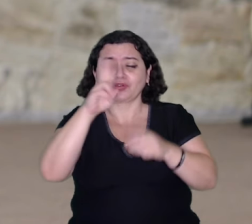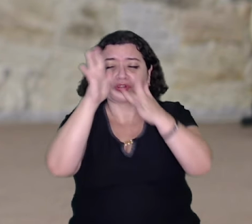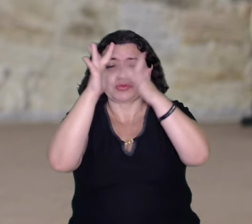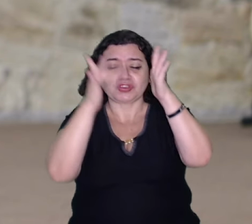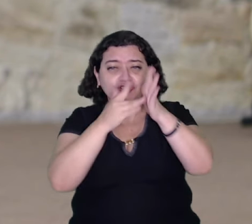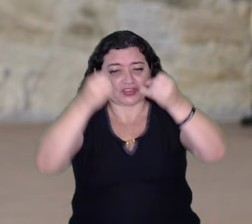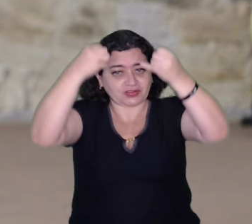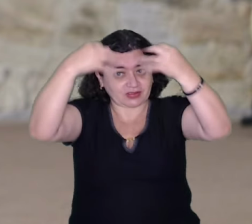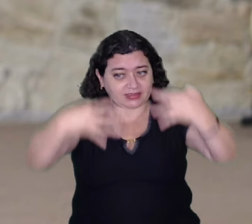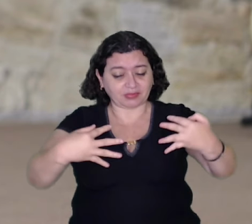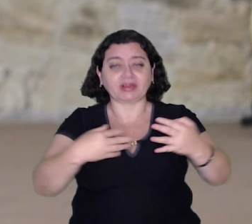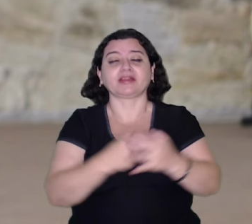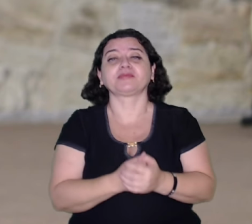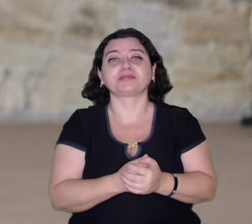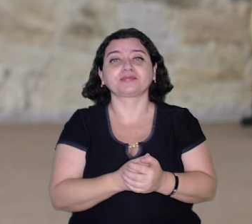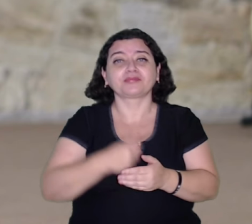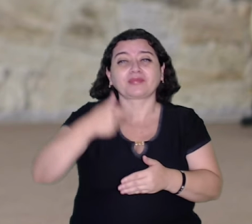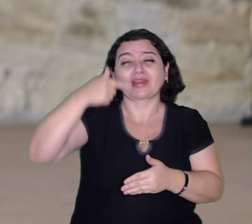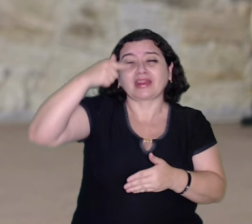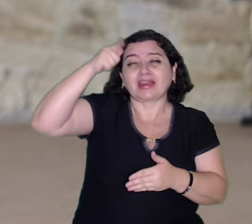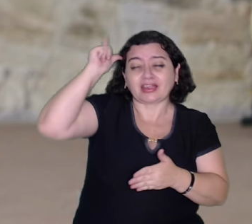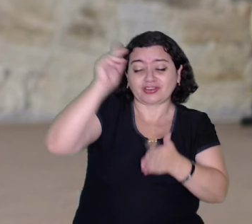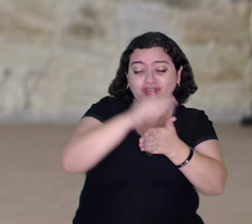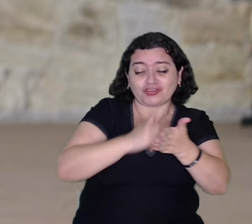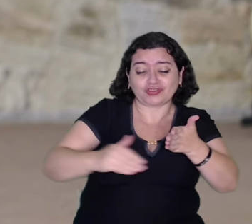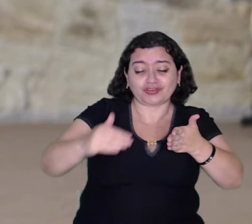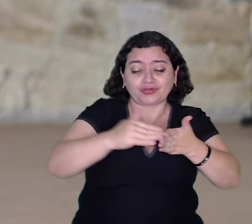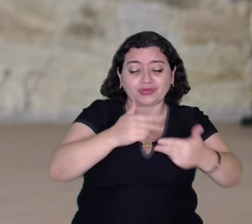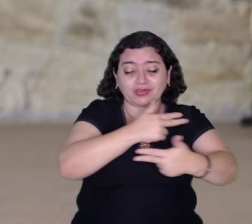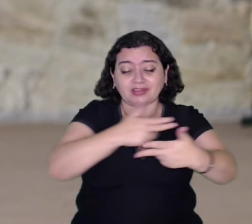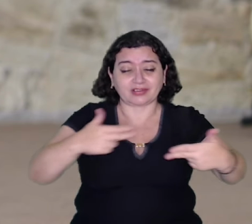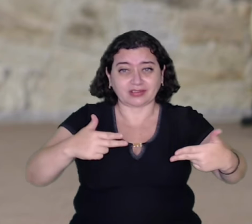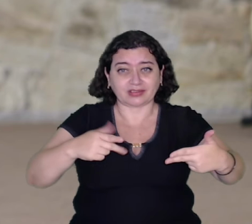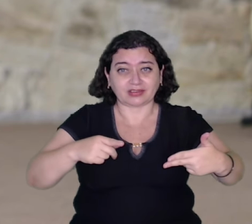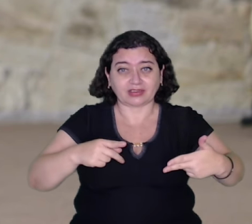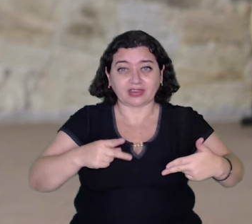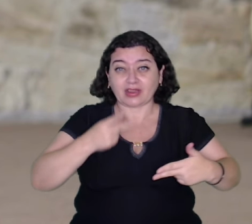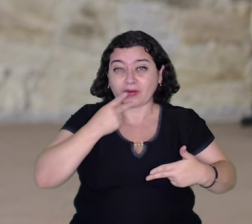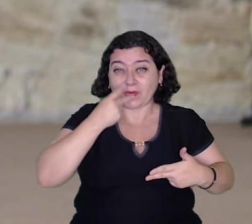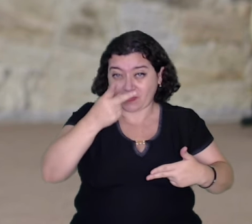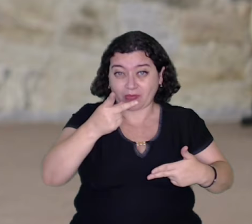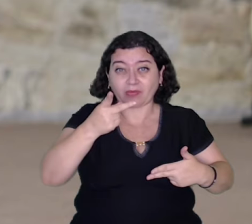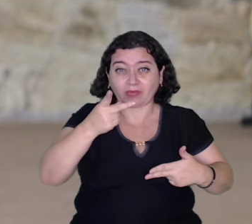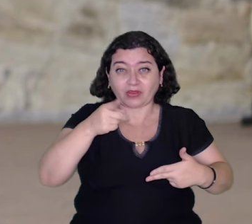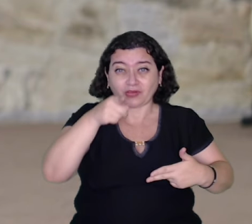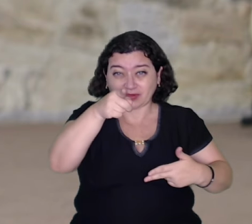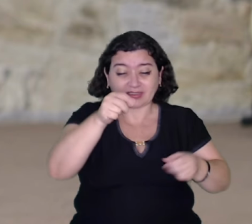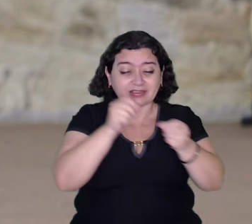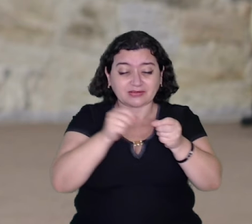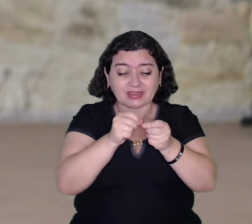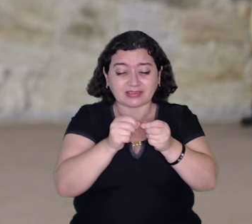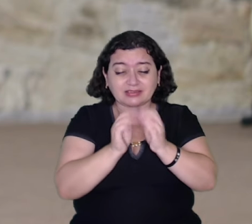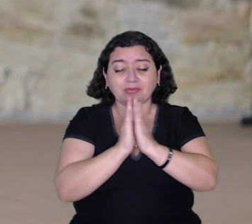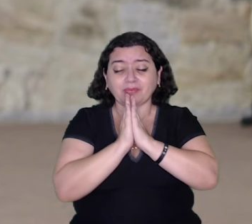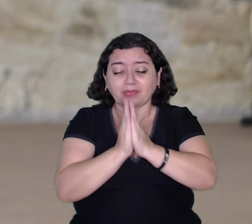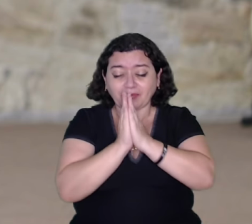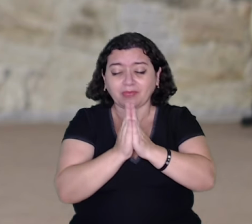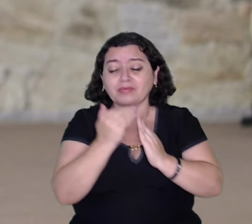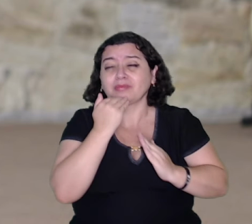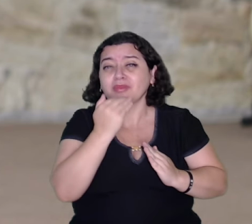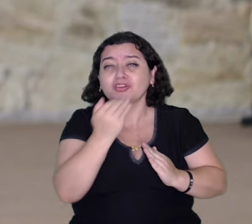assim: antes de tudo, recomendo que se façam súplicas,